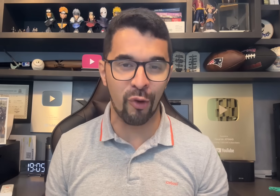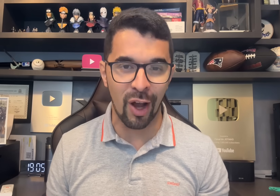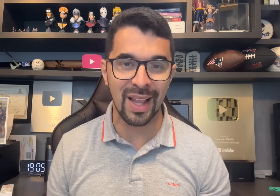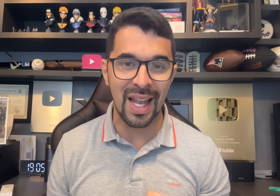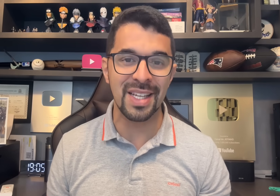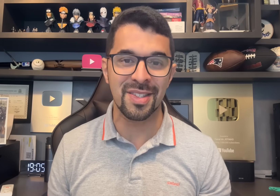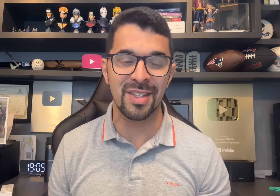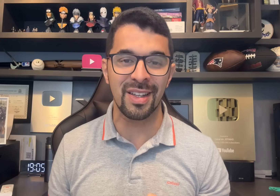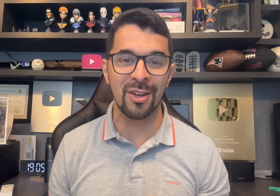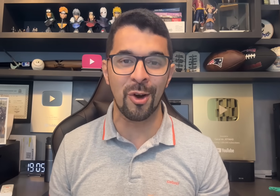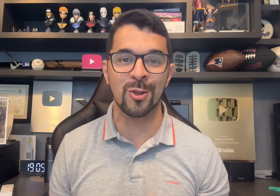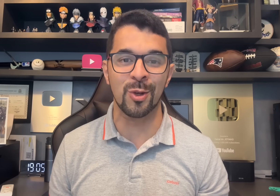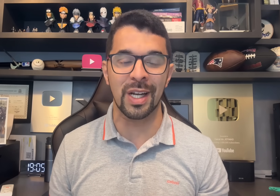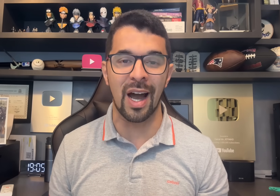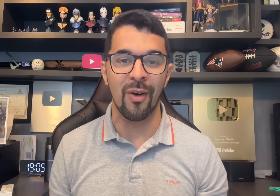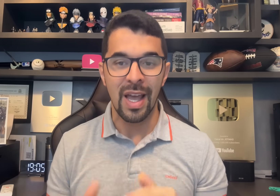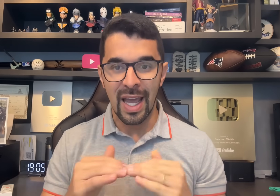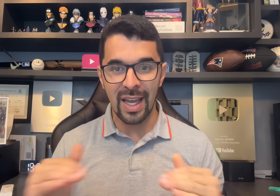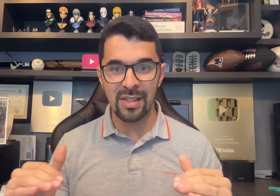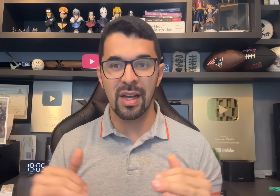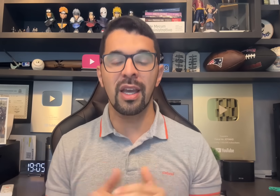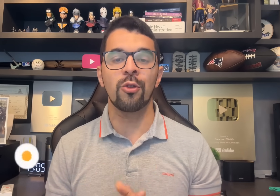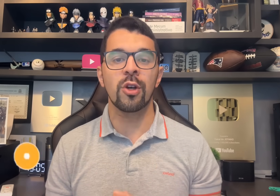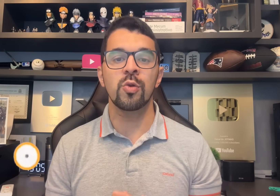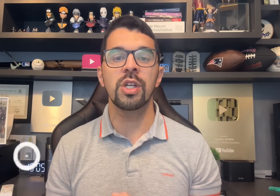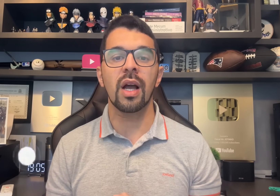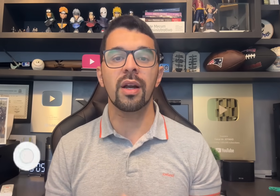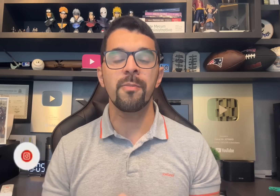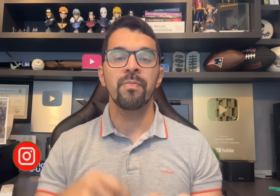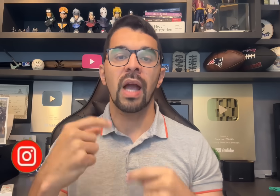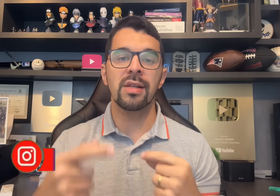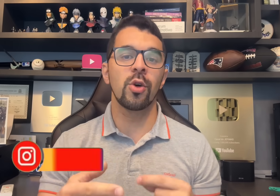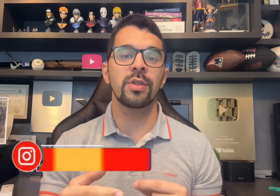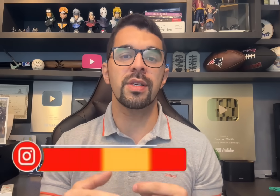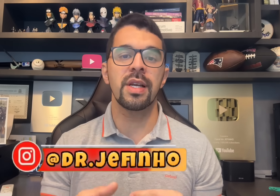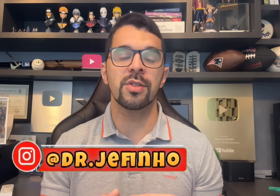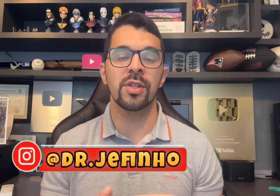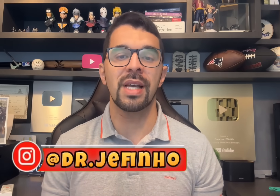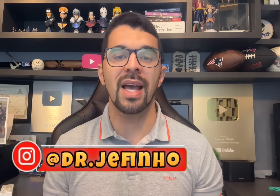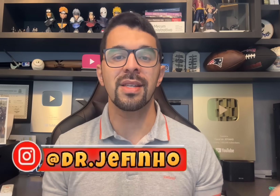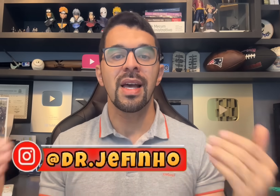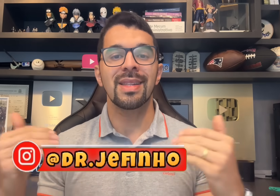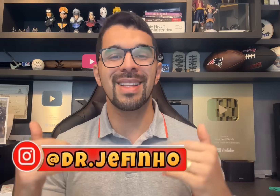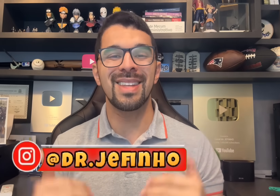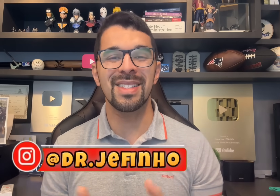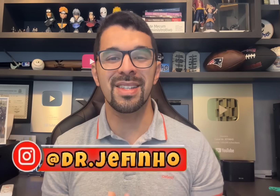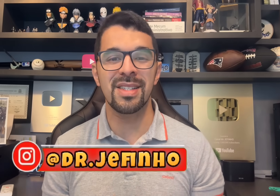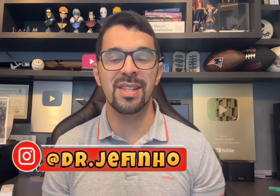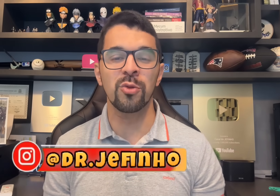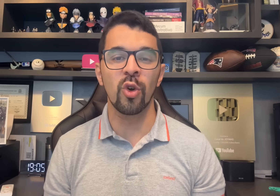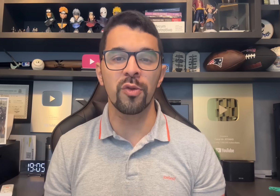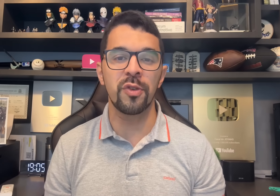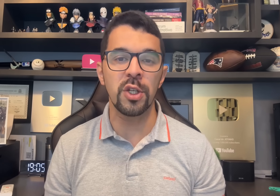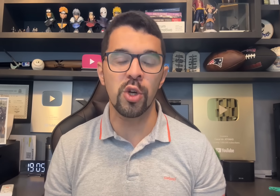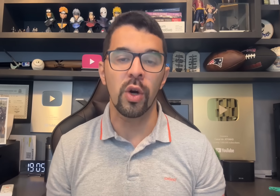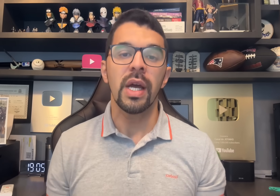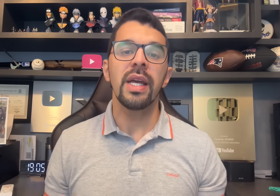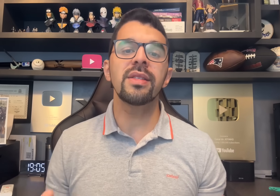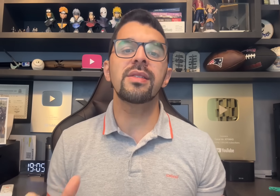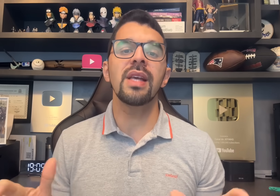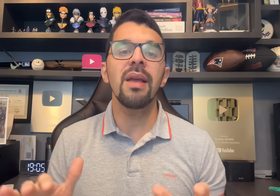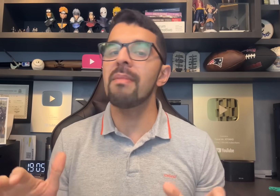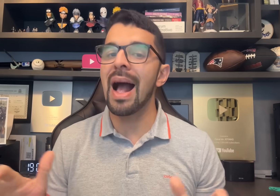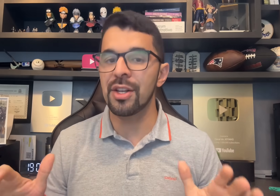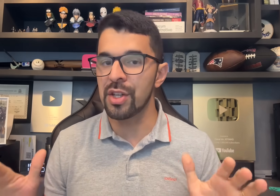aquela fortalecida em nosso canal. Esse aqui é o nosso Instagram, as outras redes sociais na descrição do vídeo.